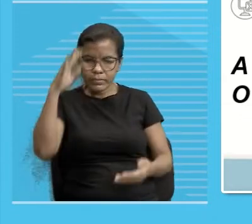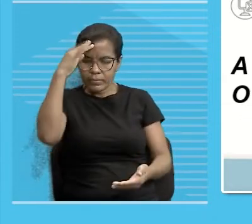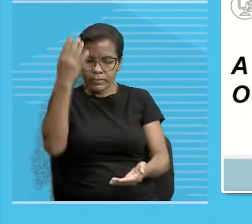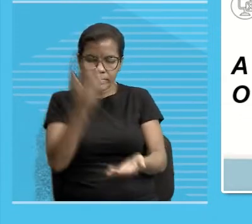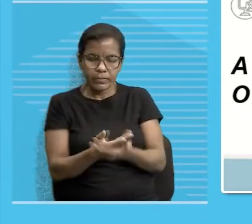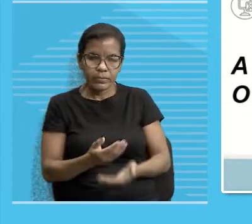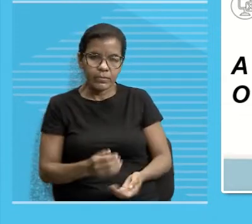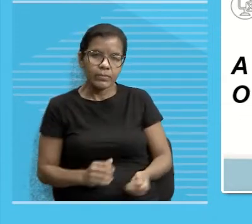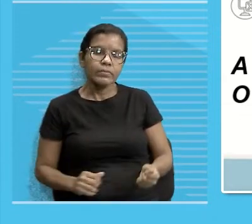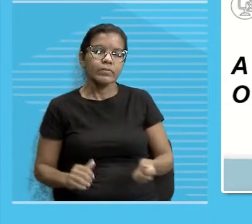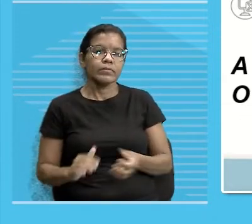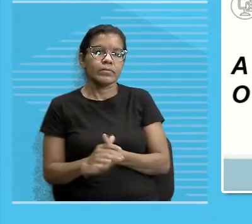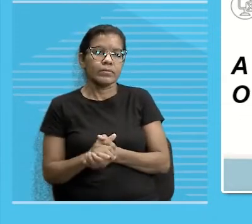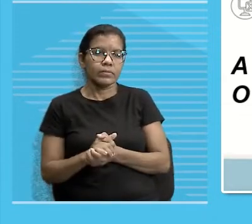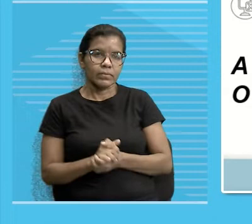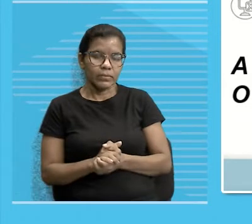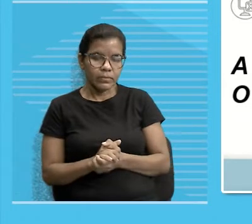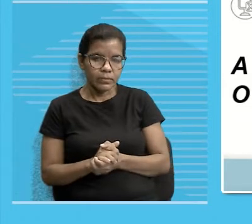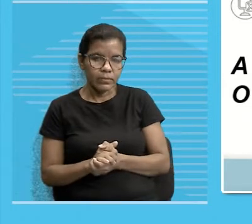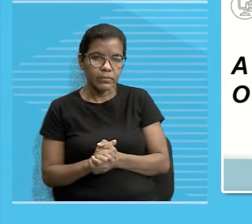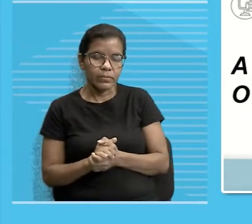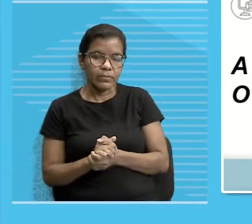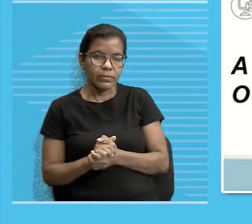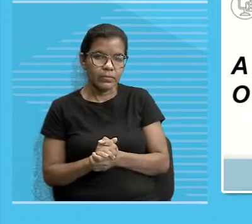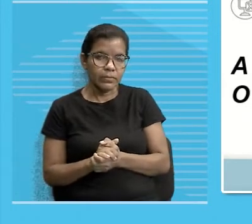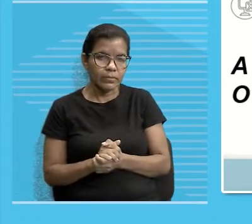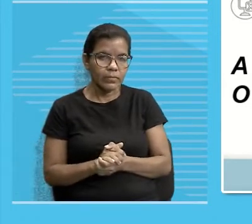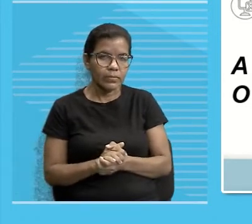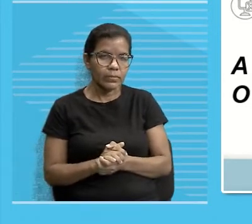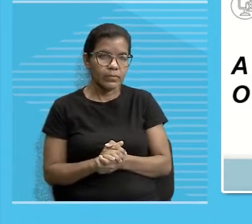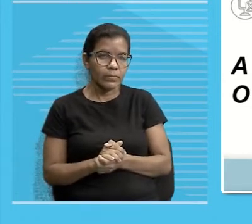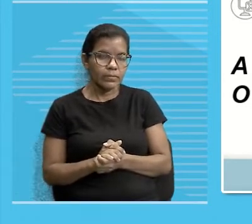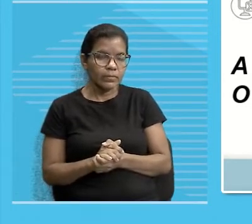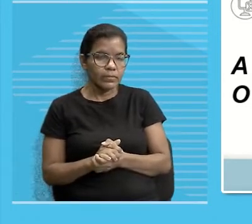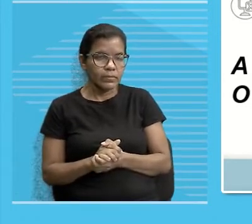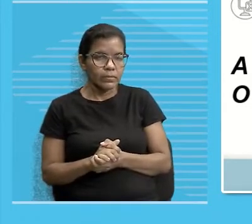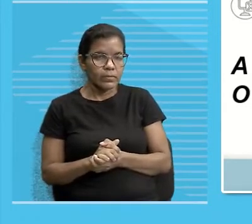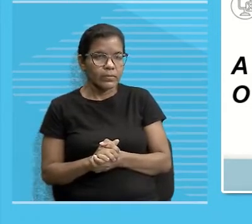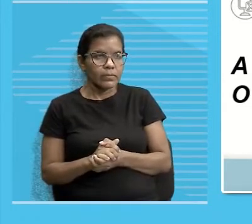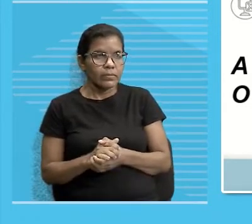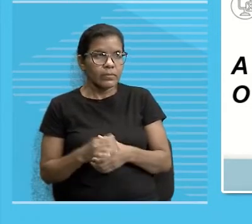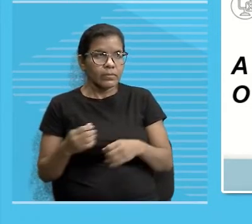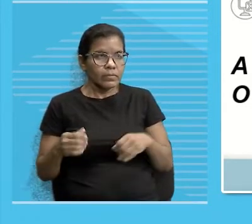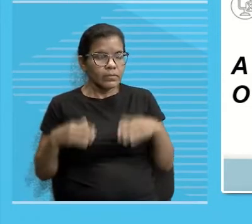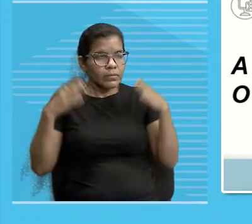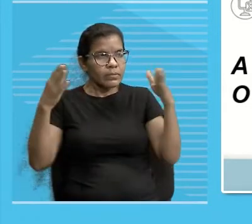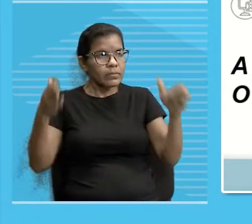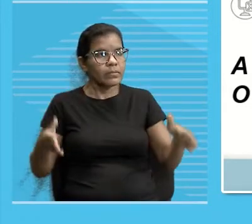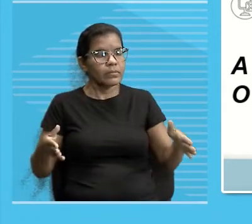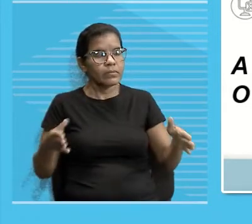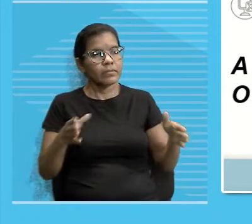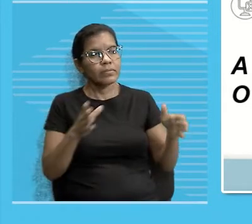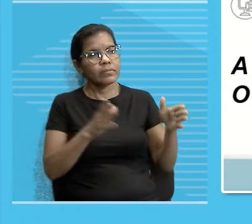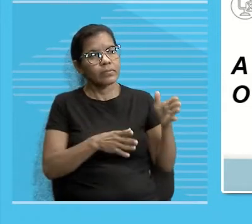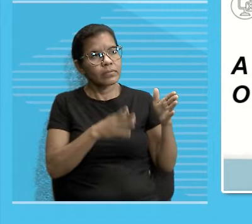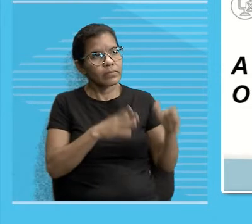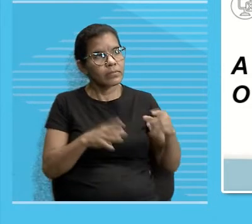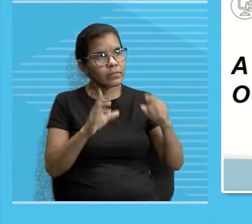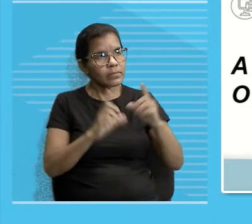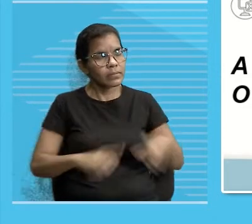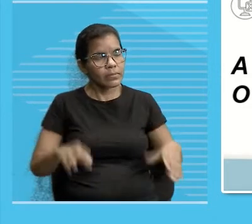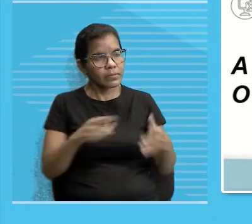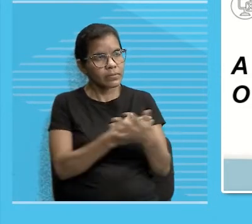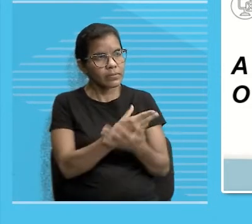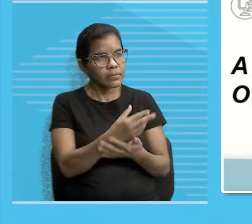né? Sobretudo, confiança, tá bom? Aí, do lado direito da tela, a gente tem uma pintura